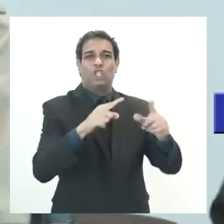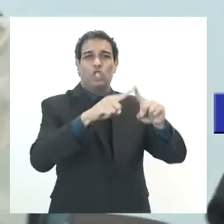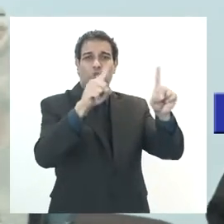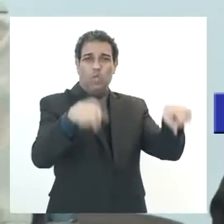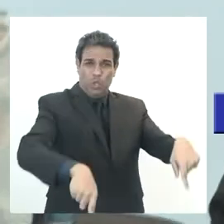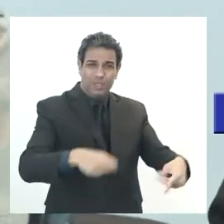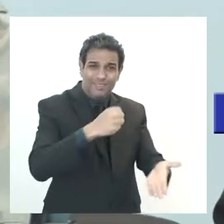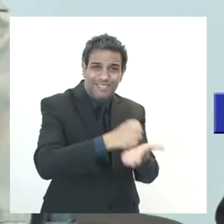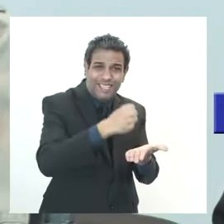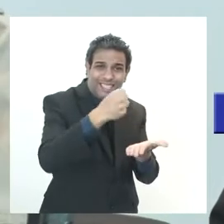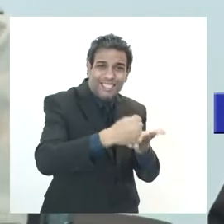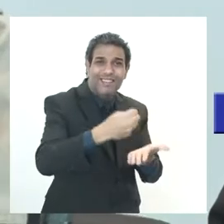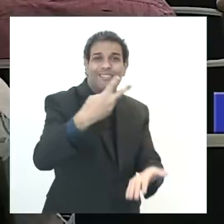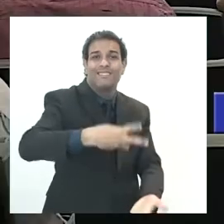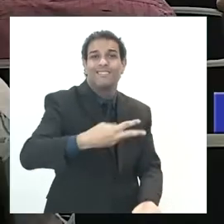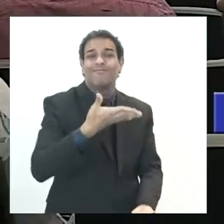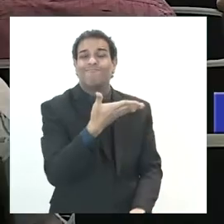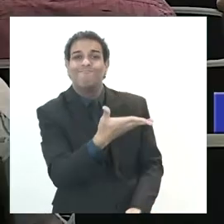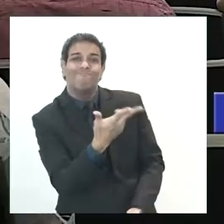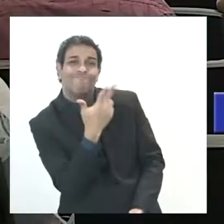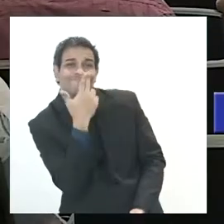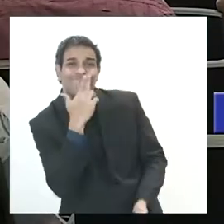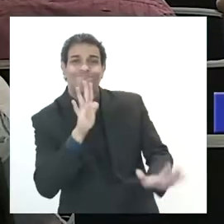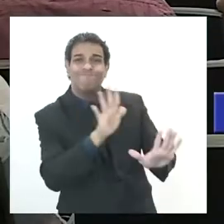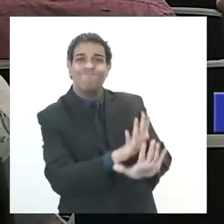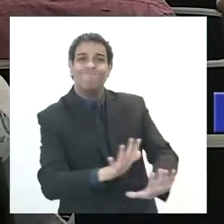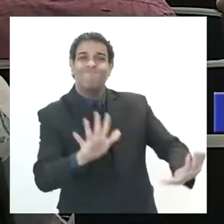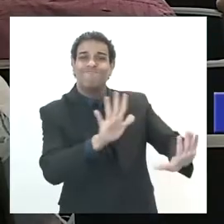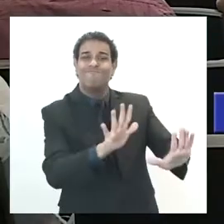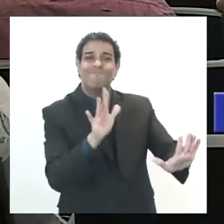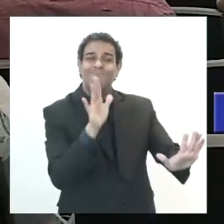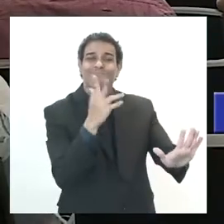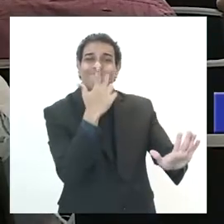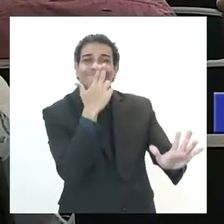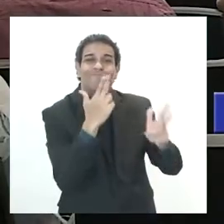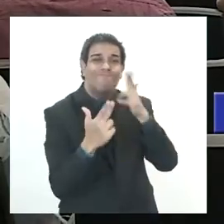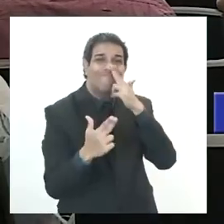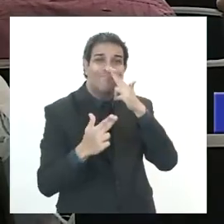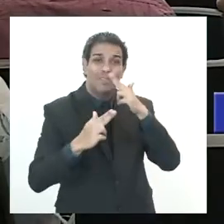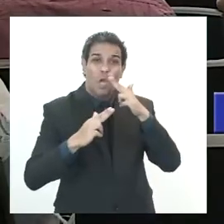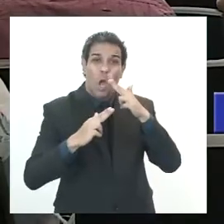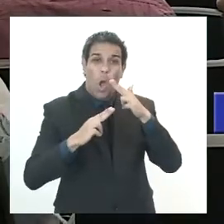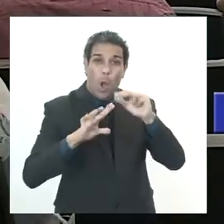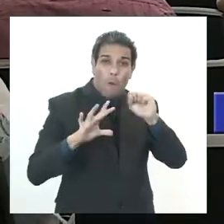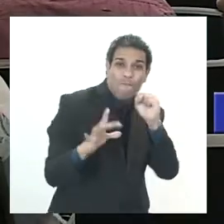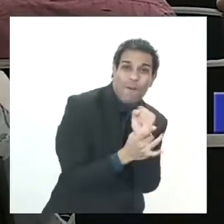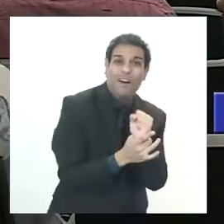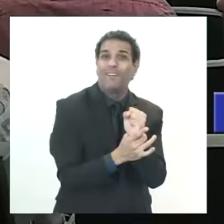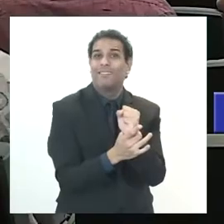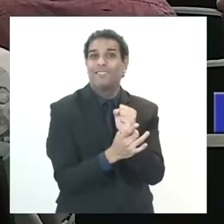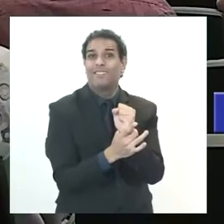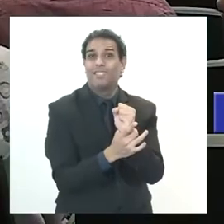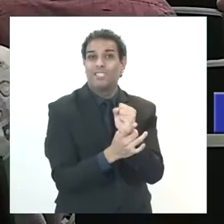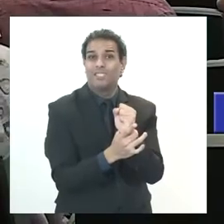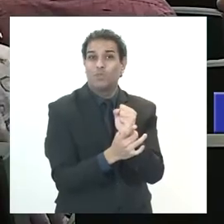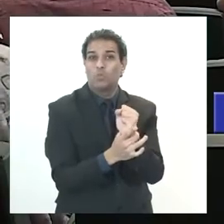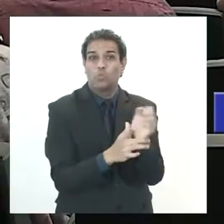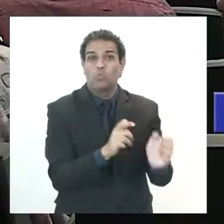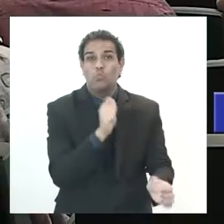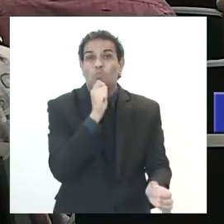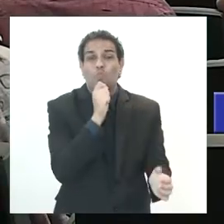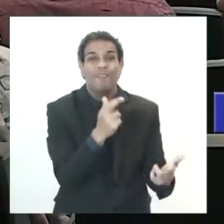terceirizado é um é um super é um funcionário que não tem credibilidade e não tem responsabilidade